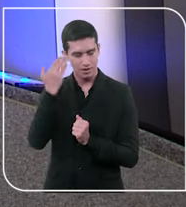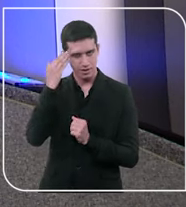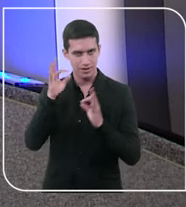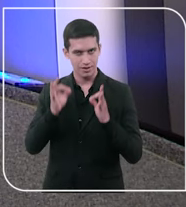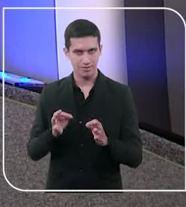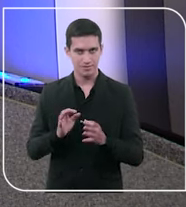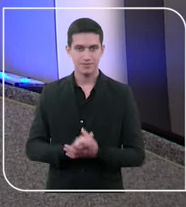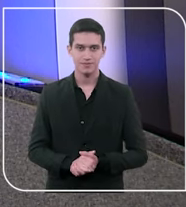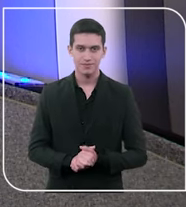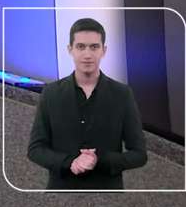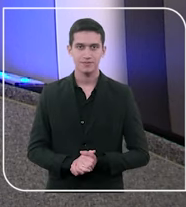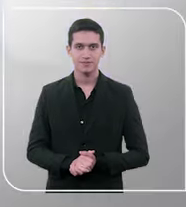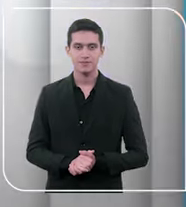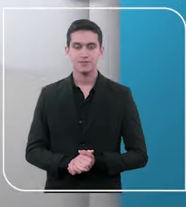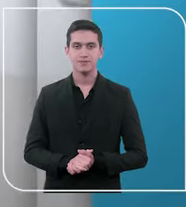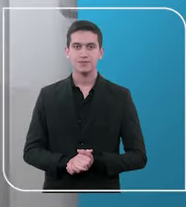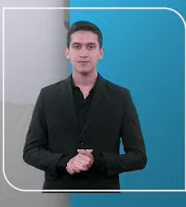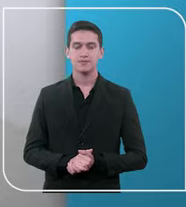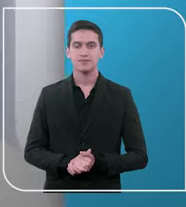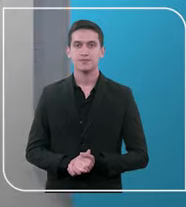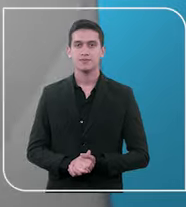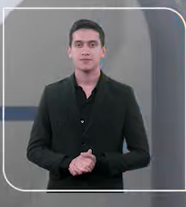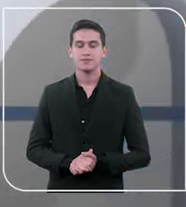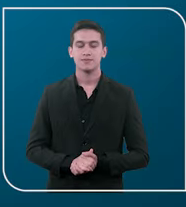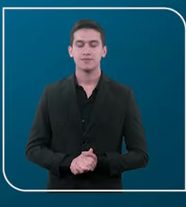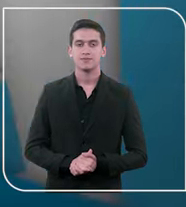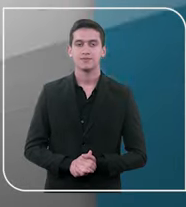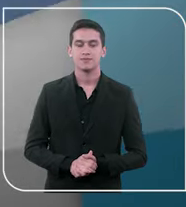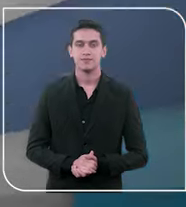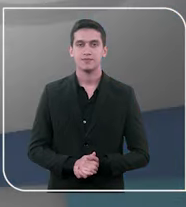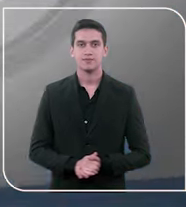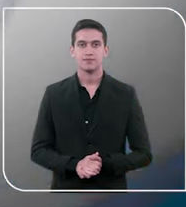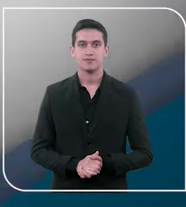entender direito comigo esse assunto.